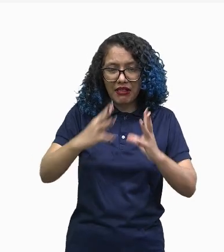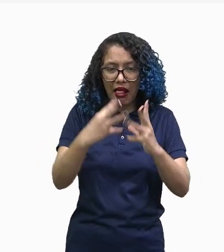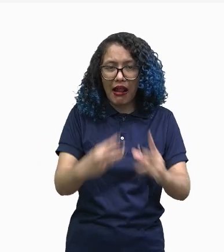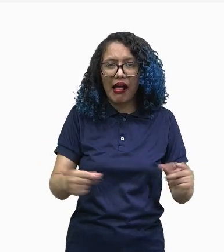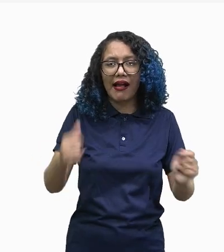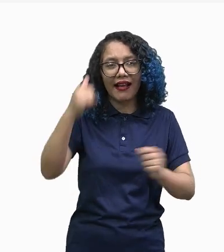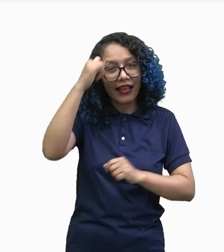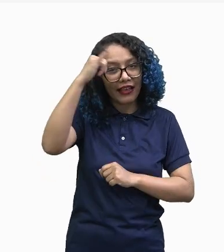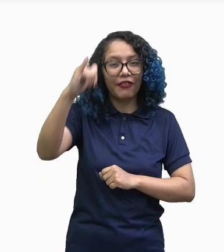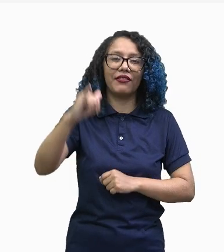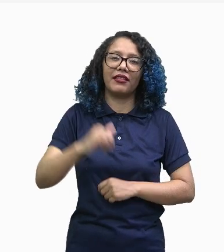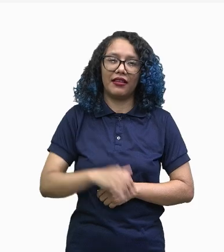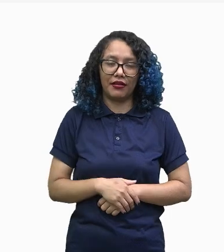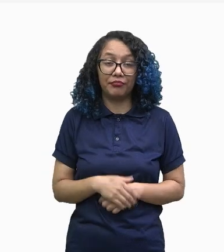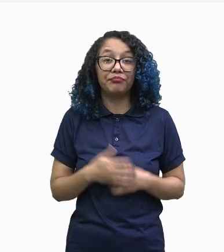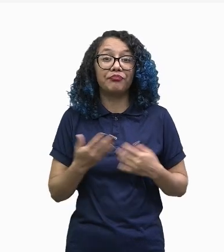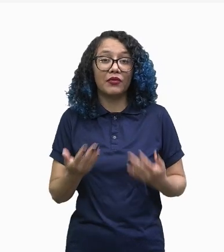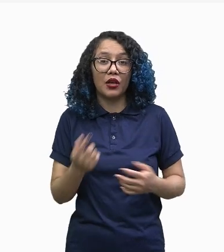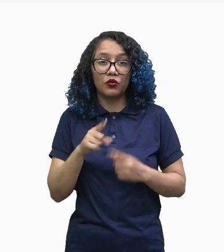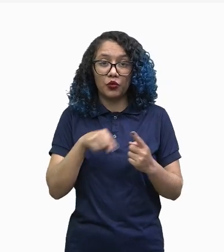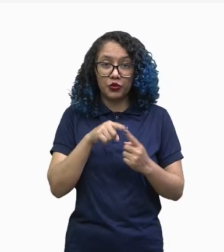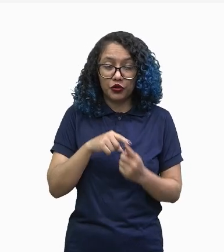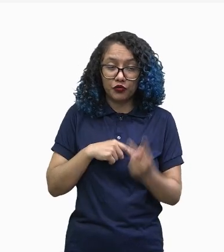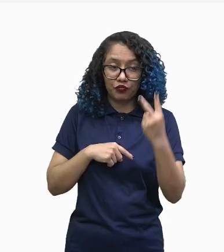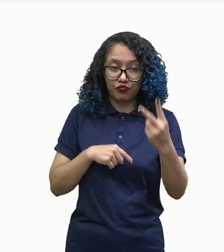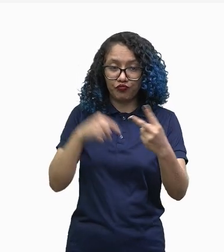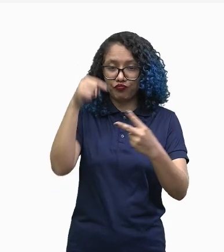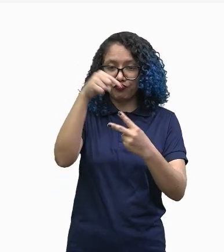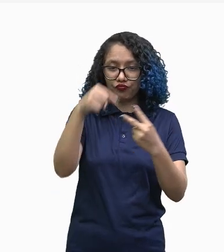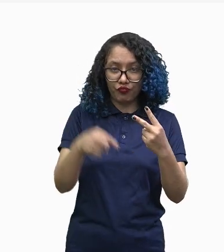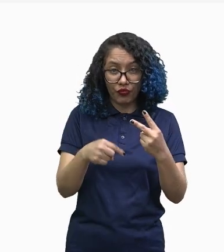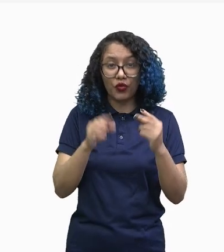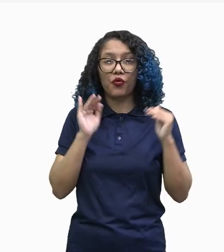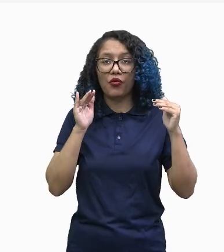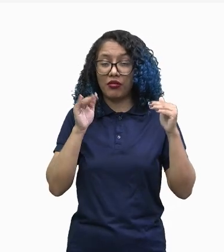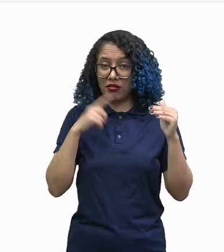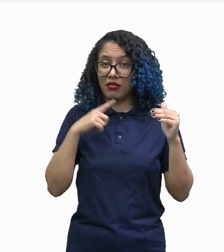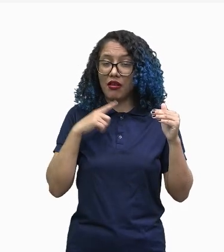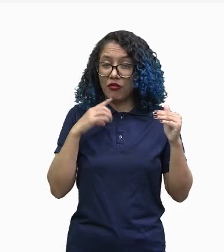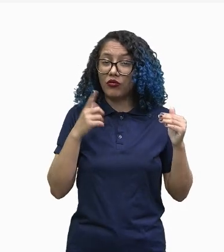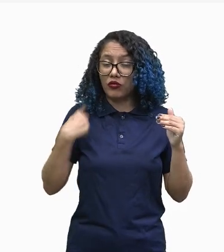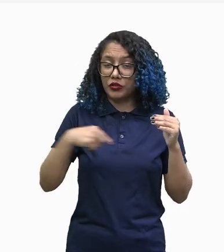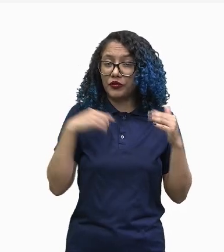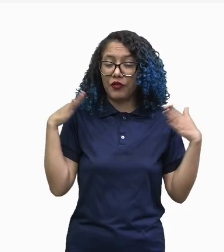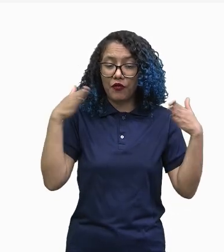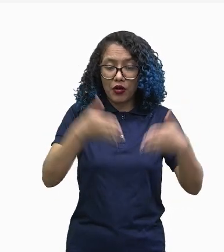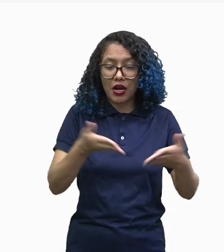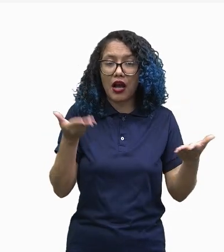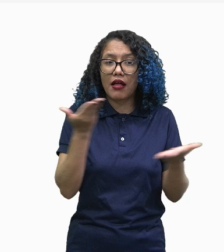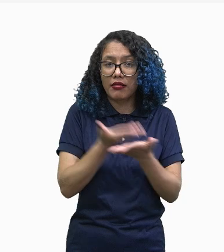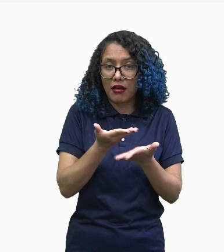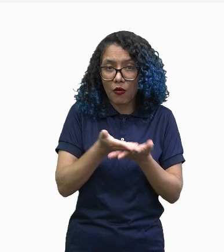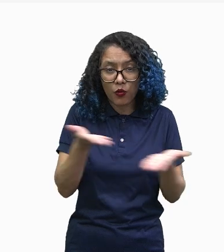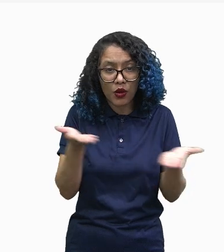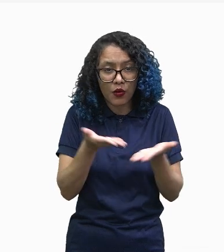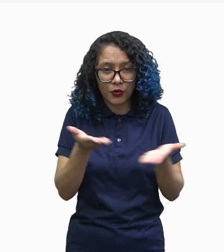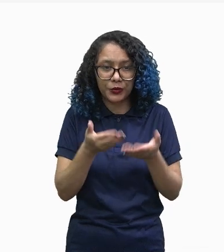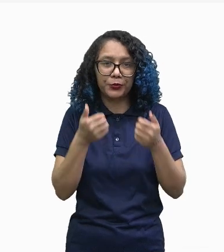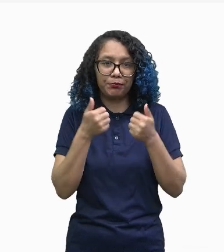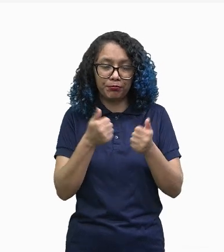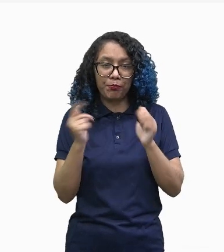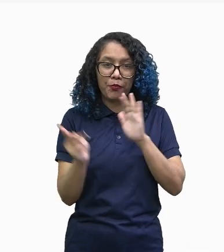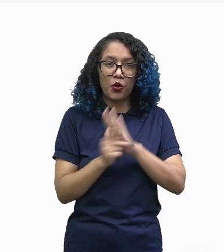Então, pessoal, esses 2 objetivos para a nossa aula de hoje, para as ODS,